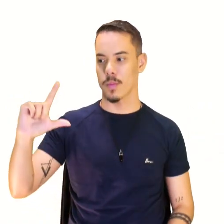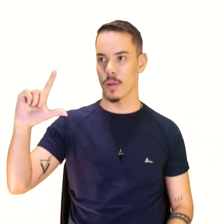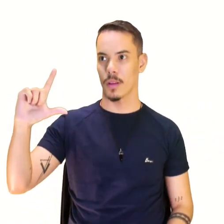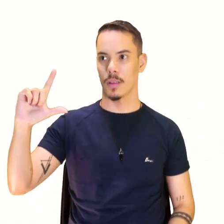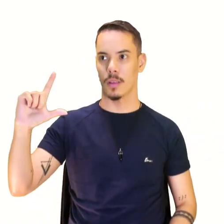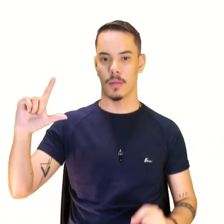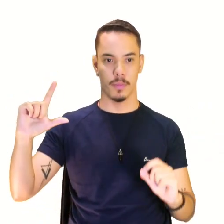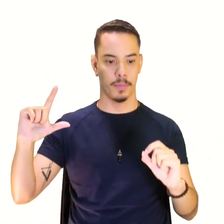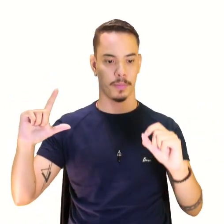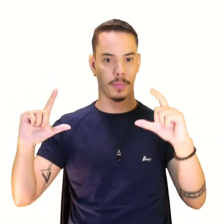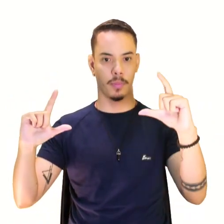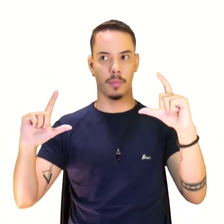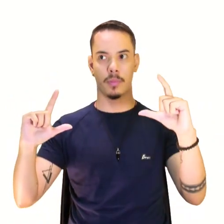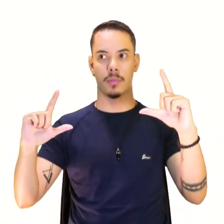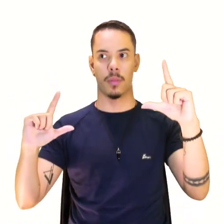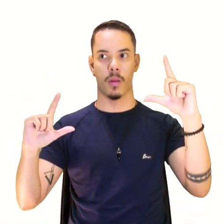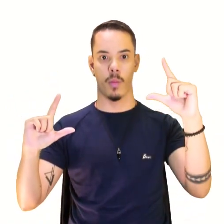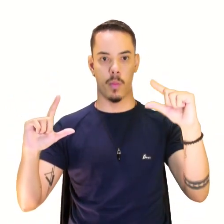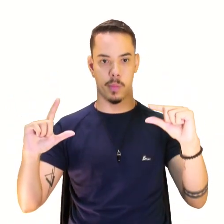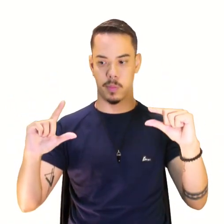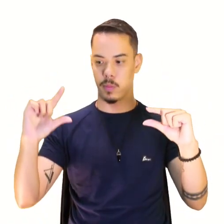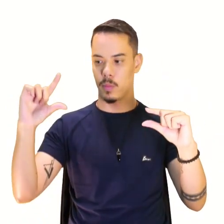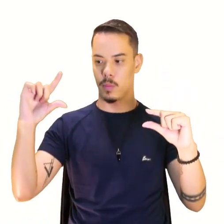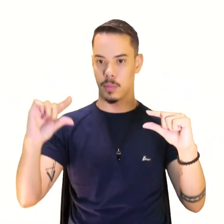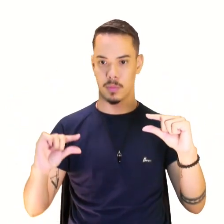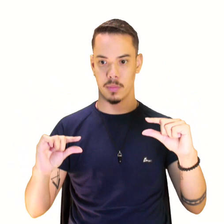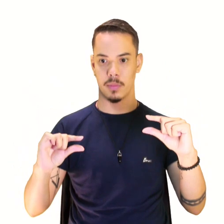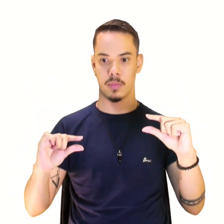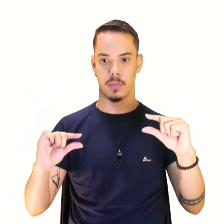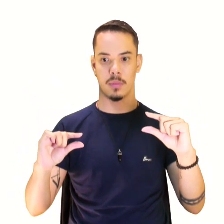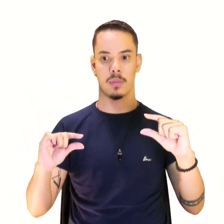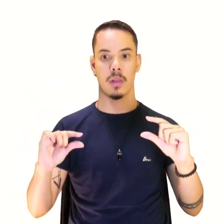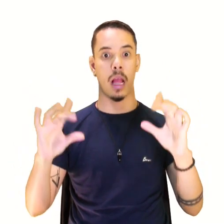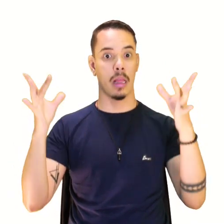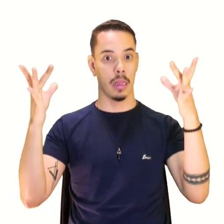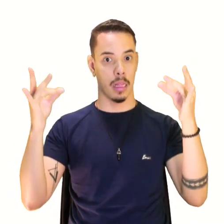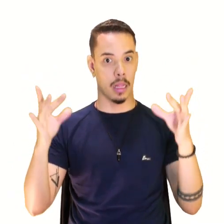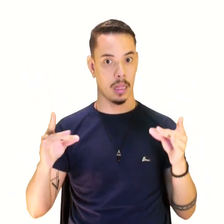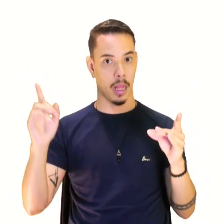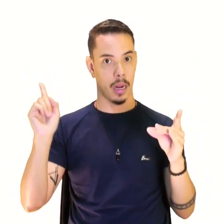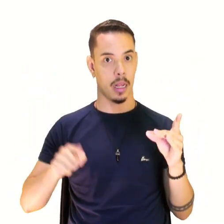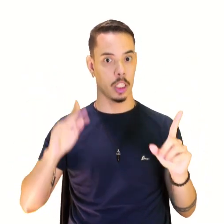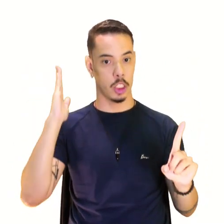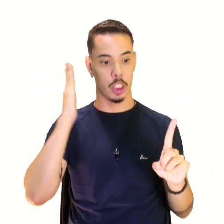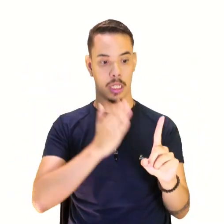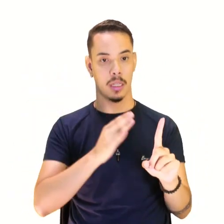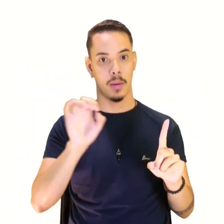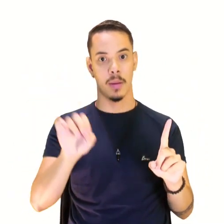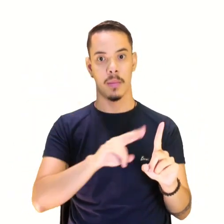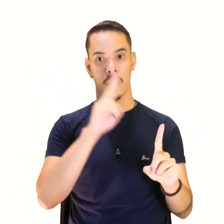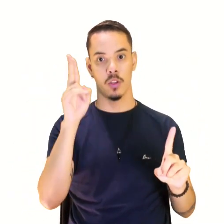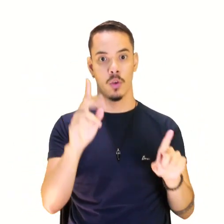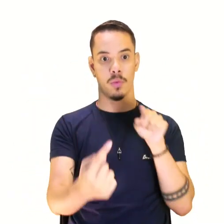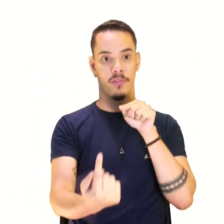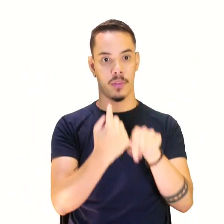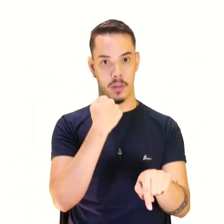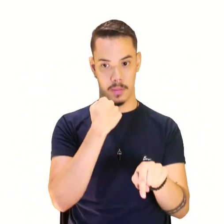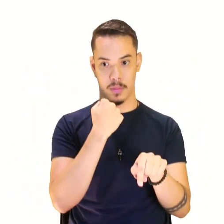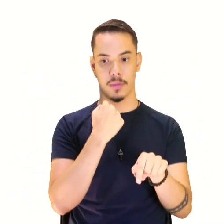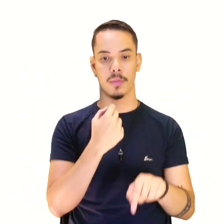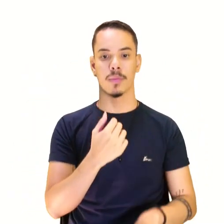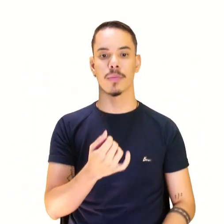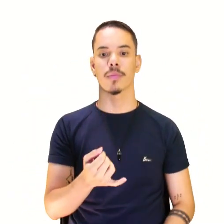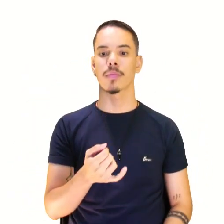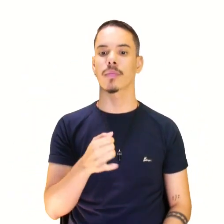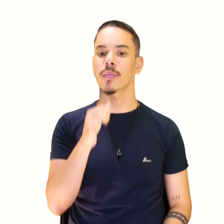proporção, ou se aumenta, aumenta também, né? Aí vai ser o detalhe se é diretamente ou inversamente. É